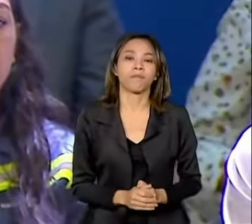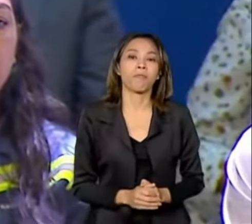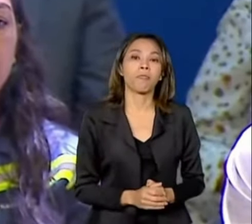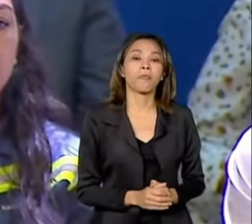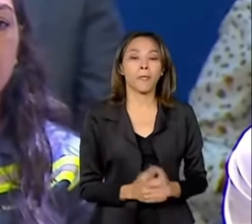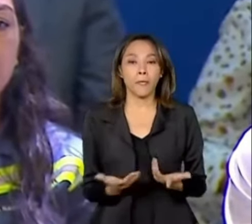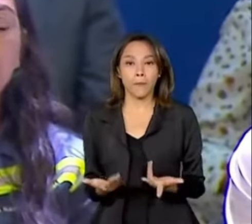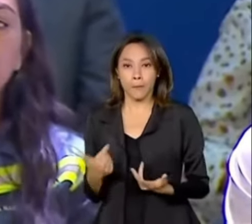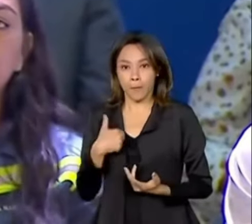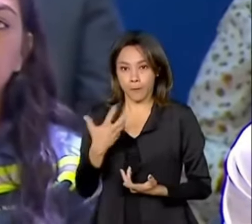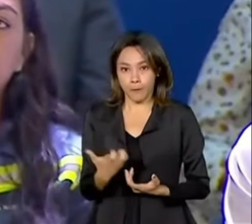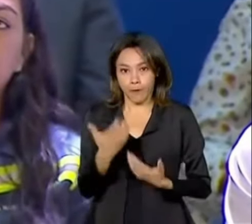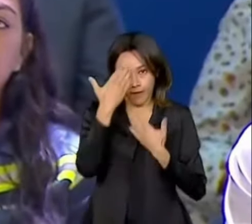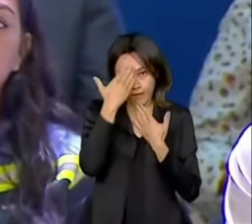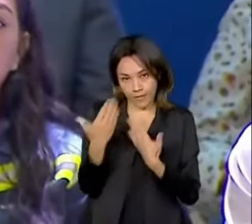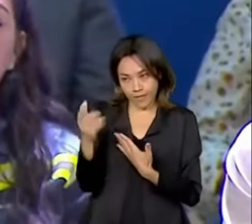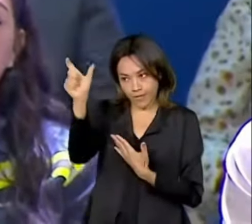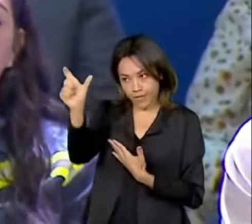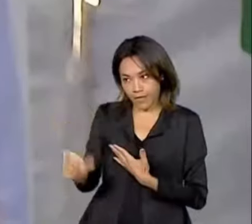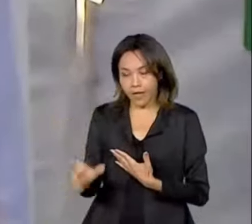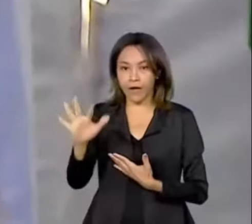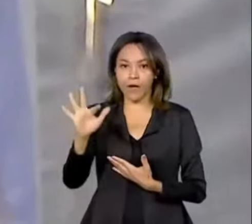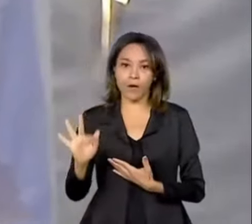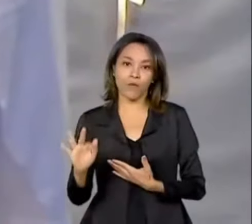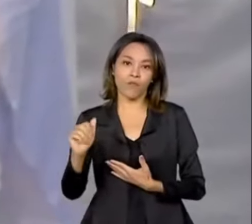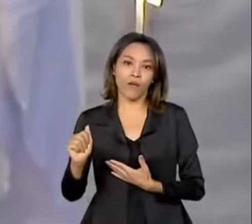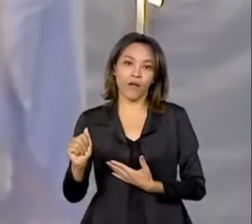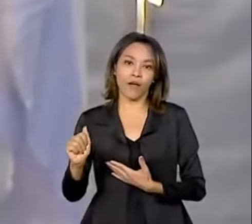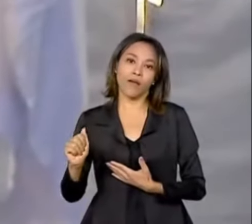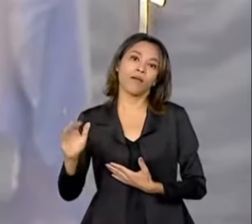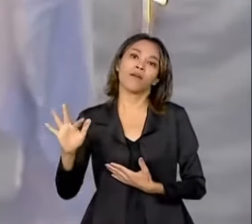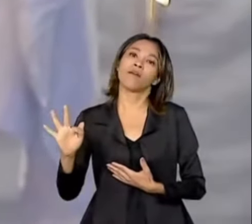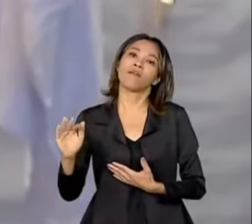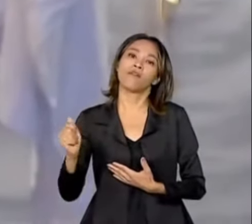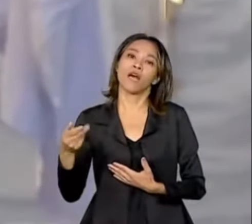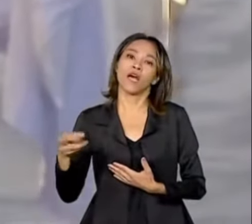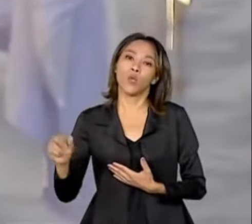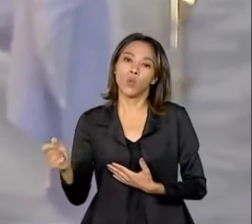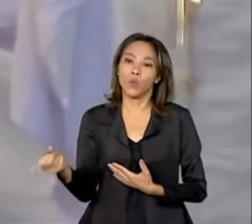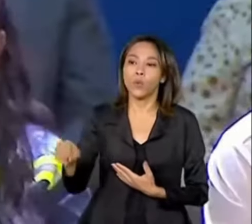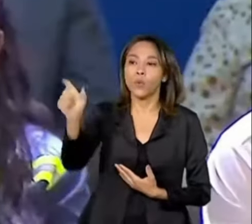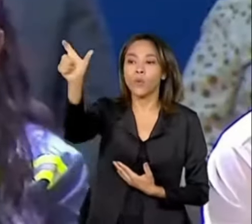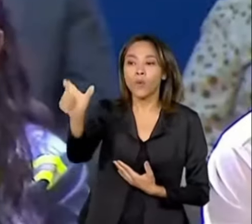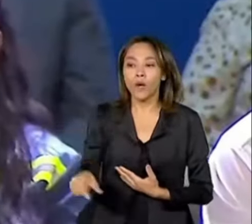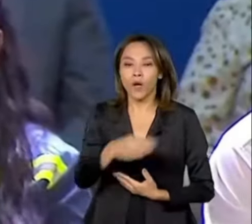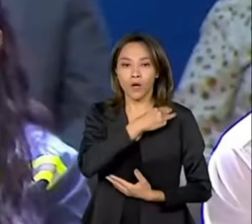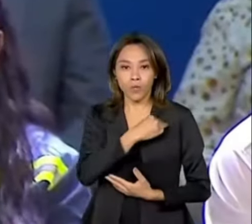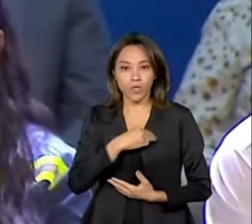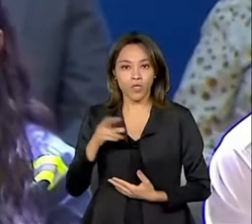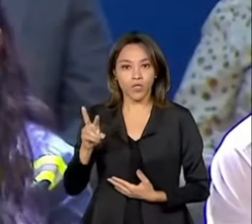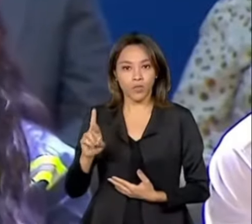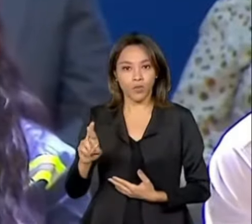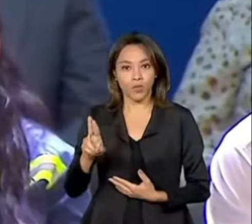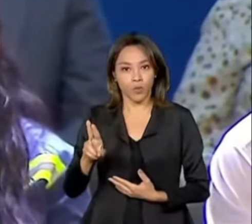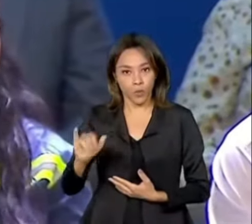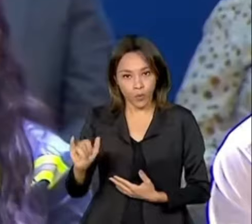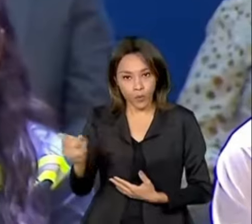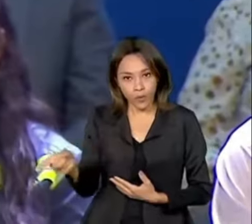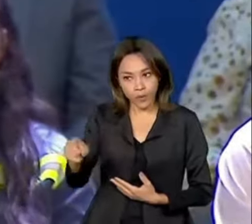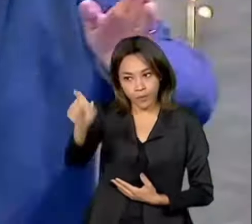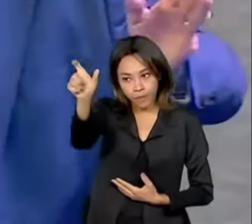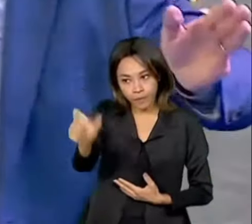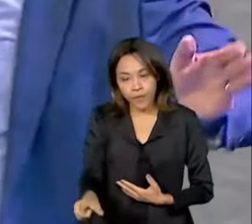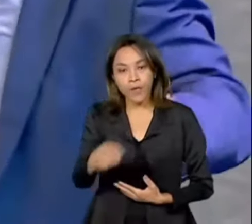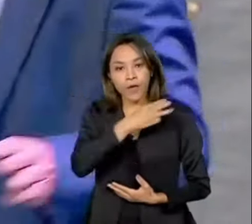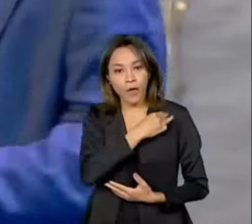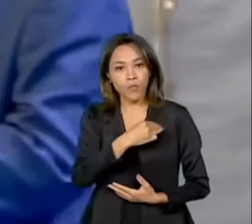quero agradecer ao Fávaro, agradecer ao Arco, ao ministro Rui Cota, que produziu o PAC, ao nosso